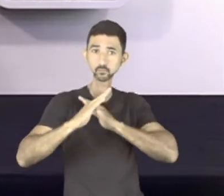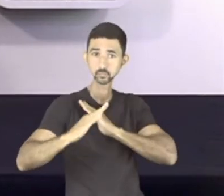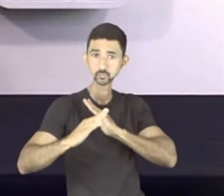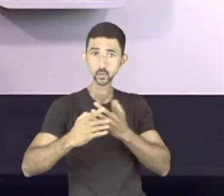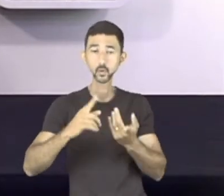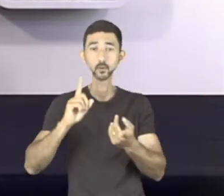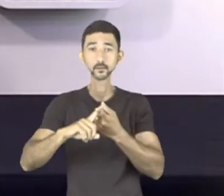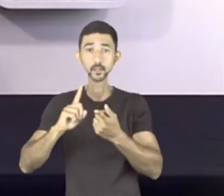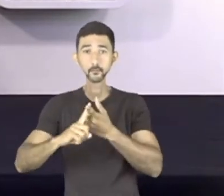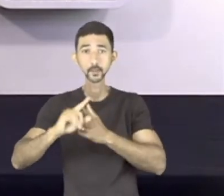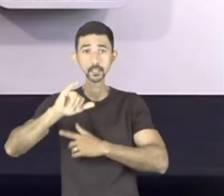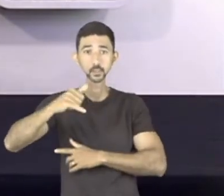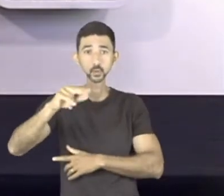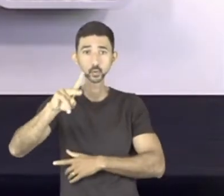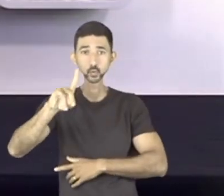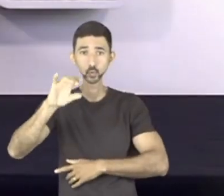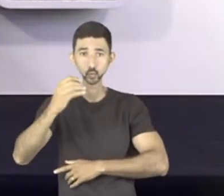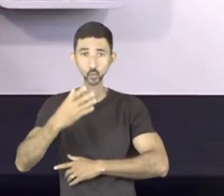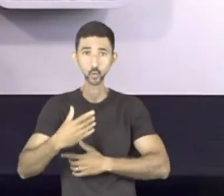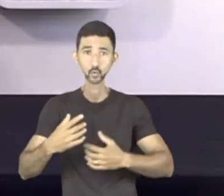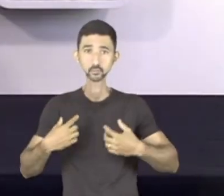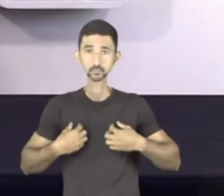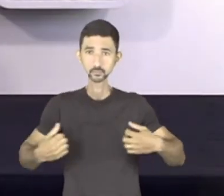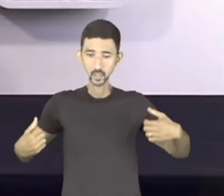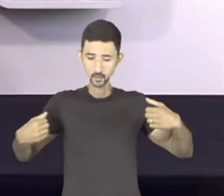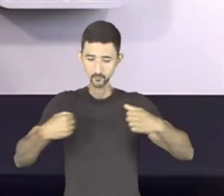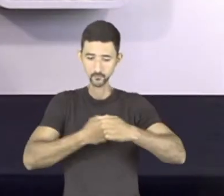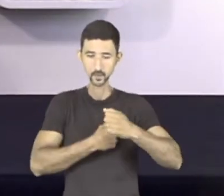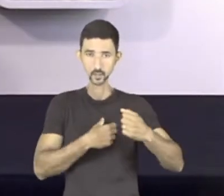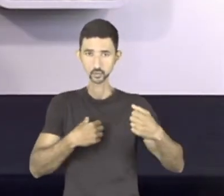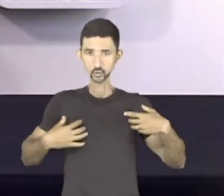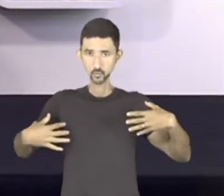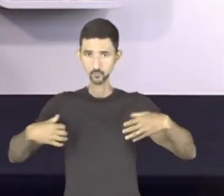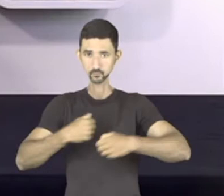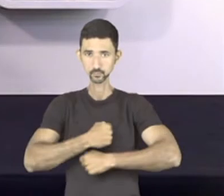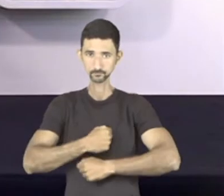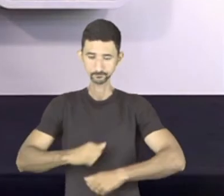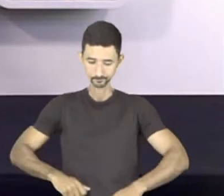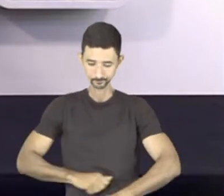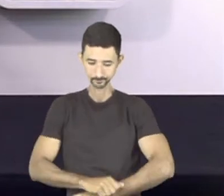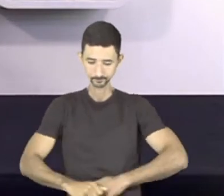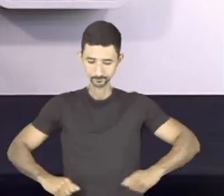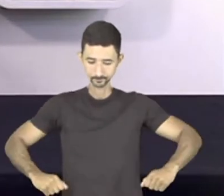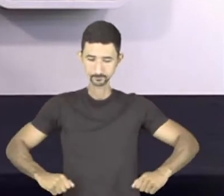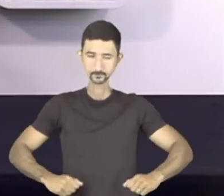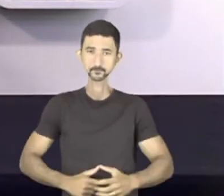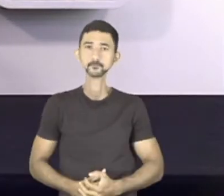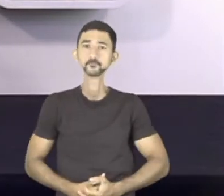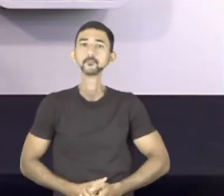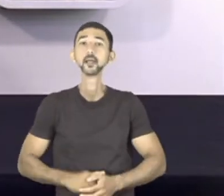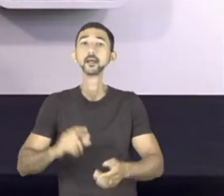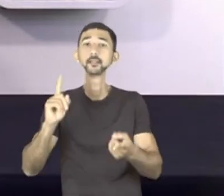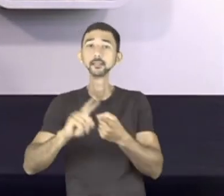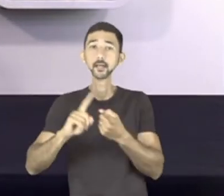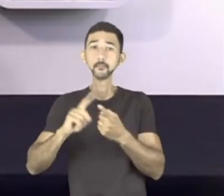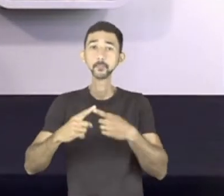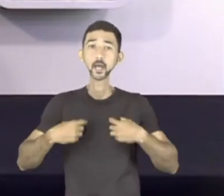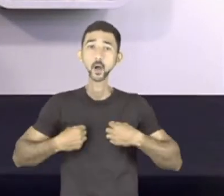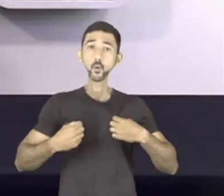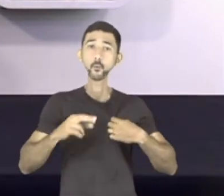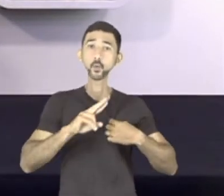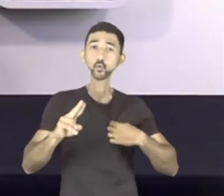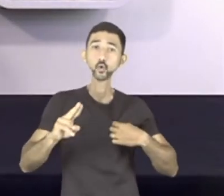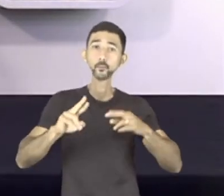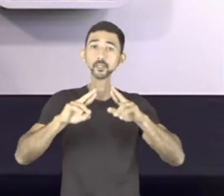e o kimono do karatê, que você veste como se fosse um casaco. E ele recebe um nome diferente também. Enquanto